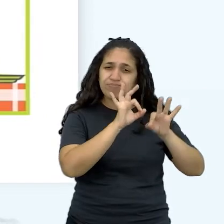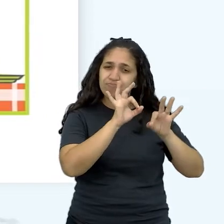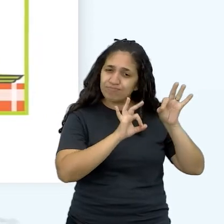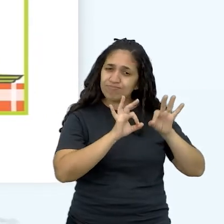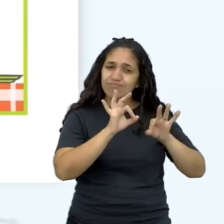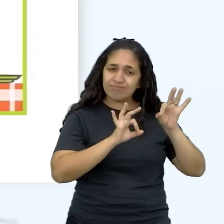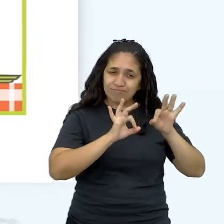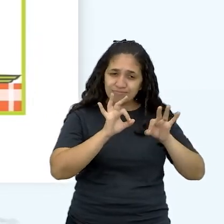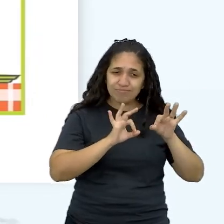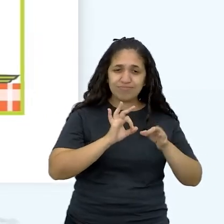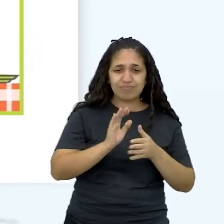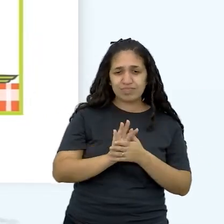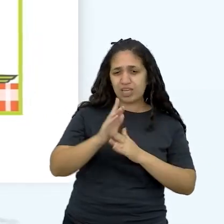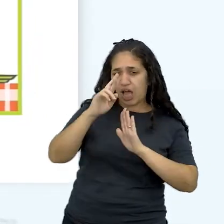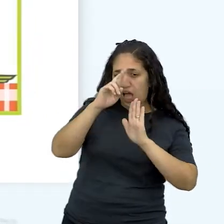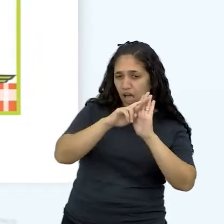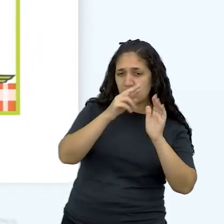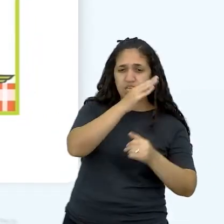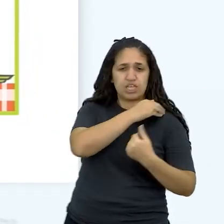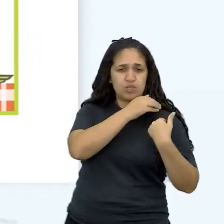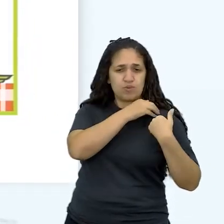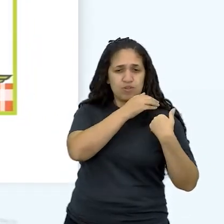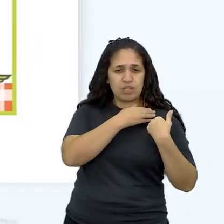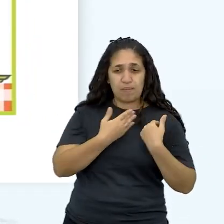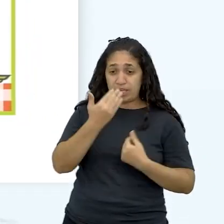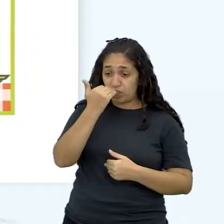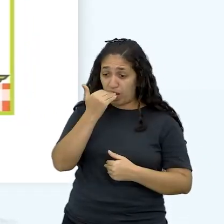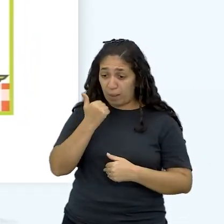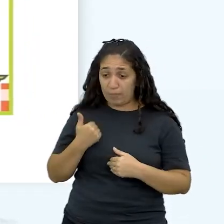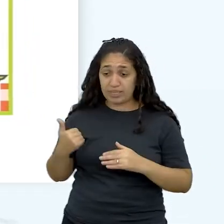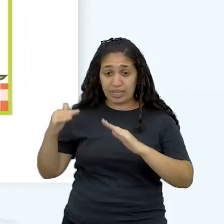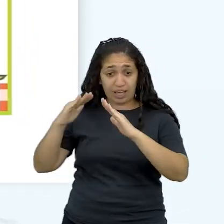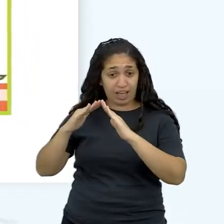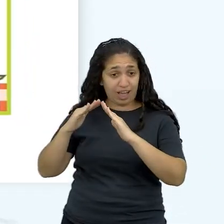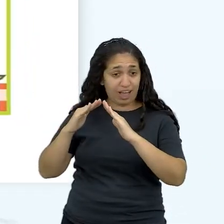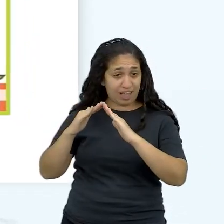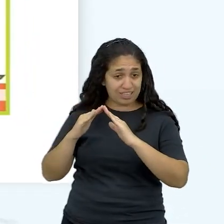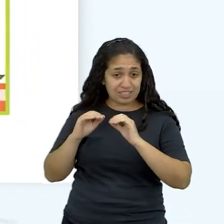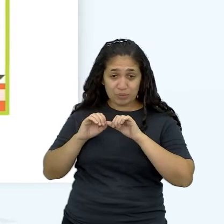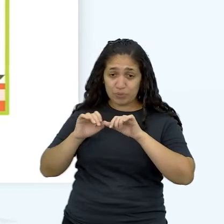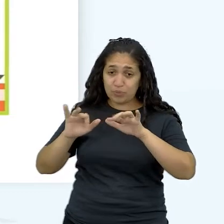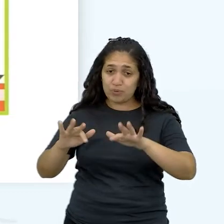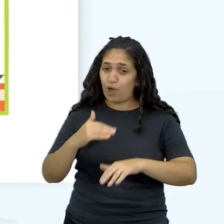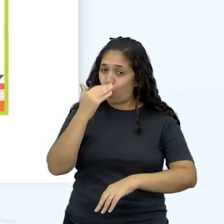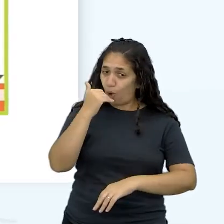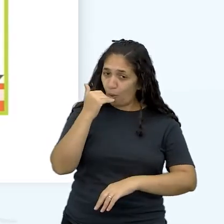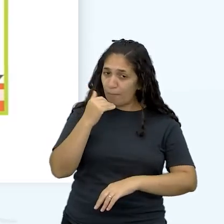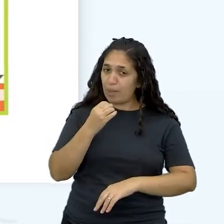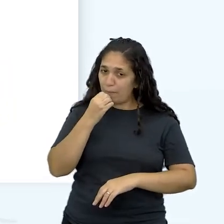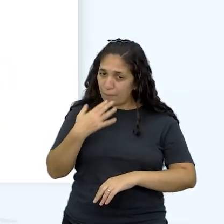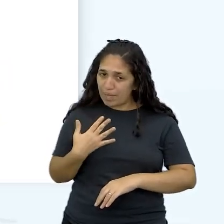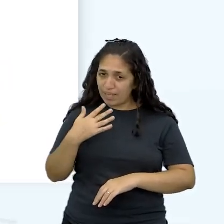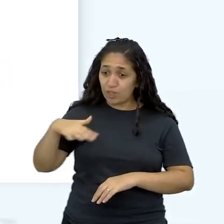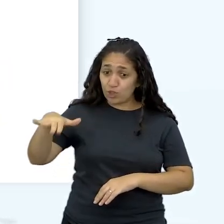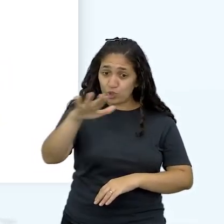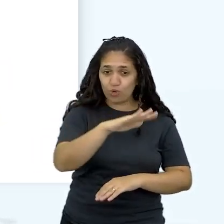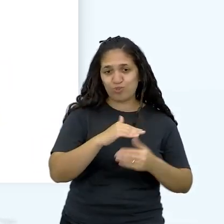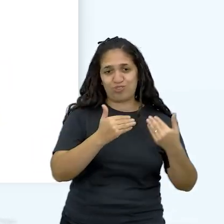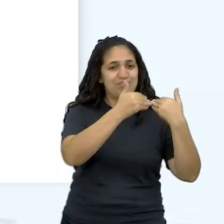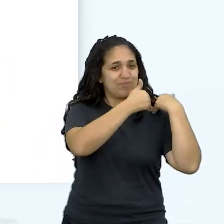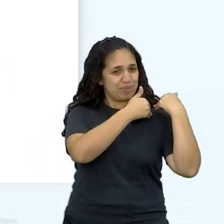tempo. Distribua as responsabilidades com a alimentação na sua casa. Comer bem é tarefa de todos.